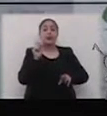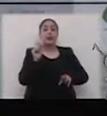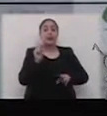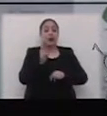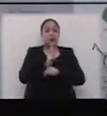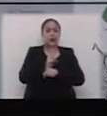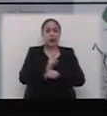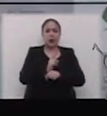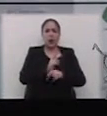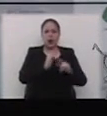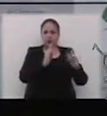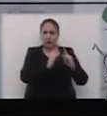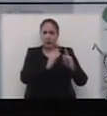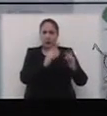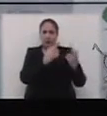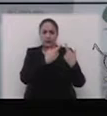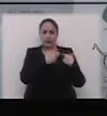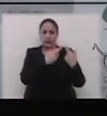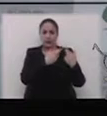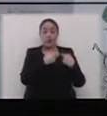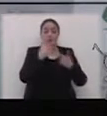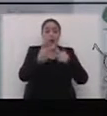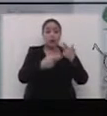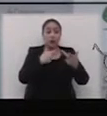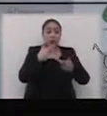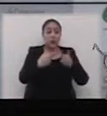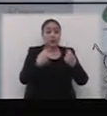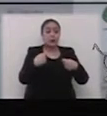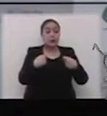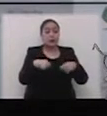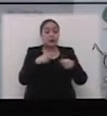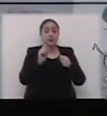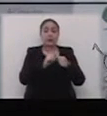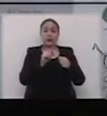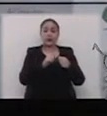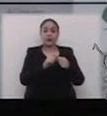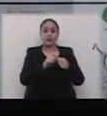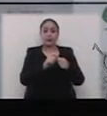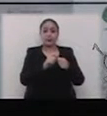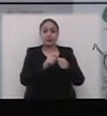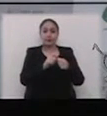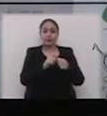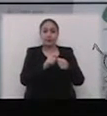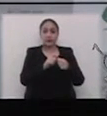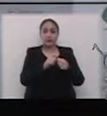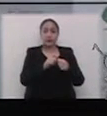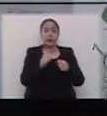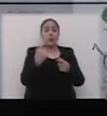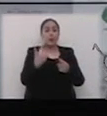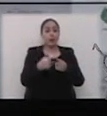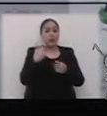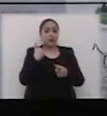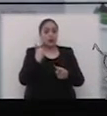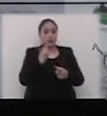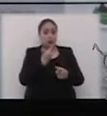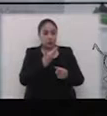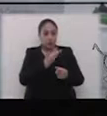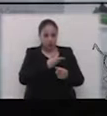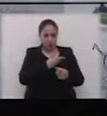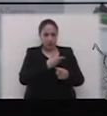que a fiscalização, os órgãos competentes dissessem o que a gente deve fazer para